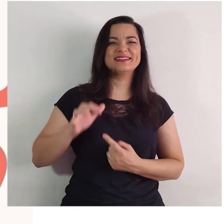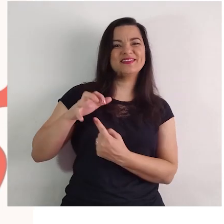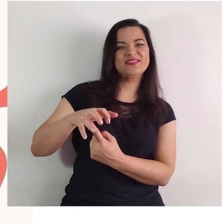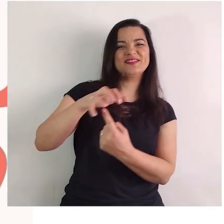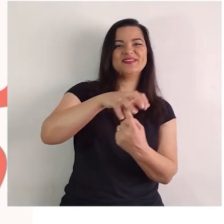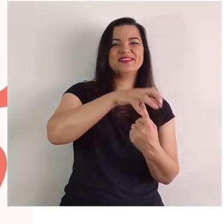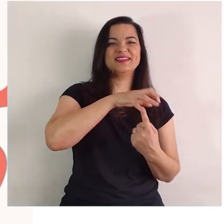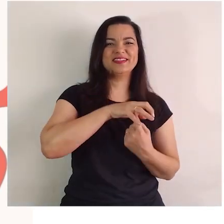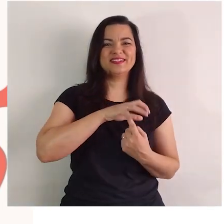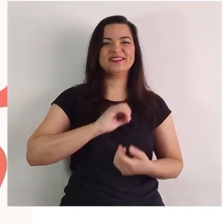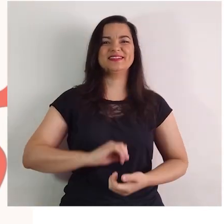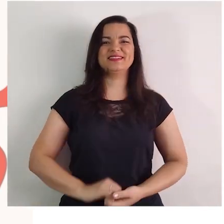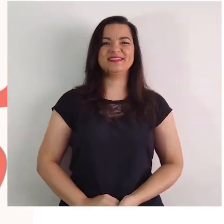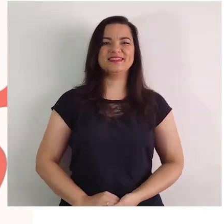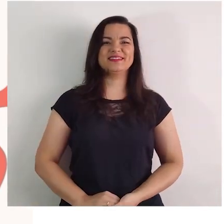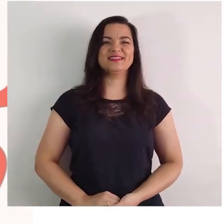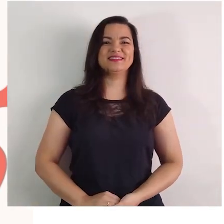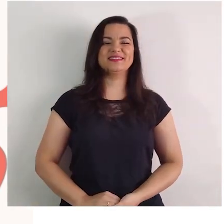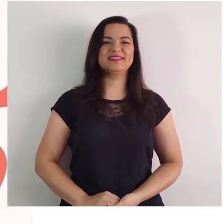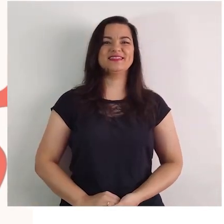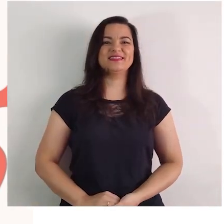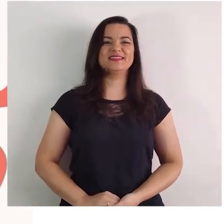É a feira!